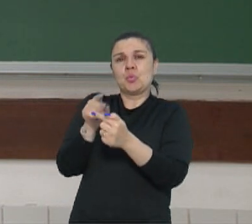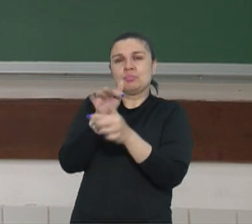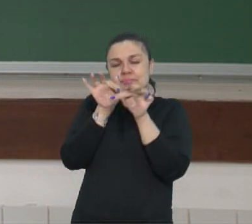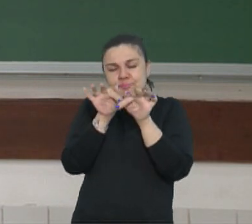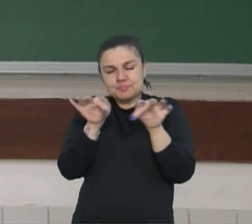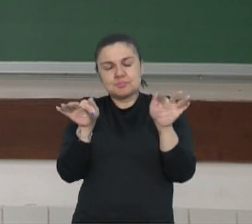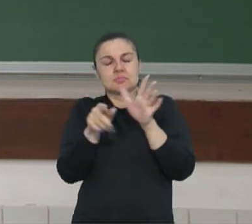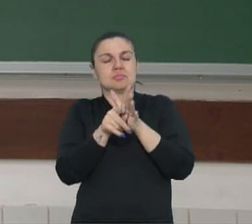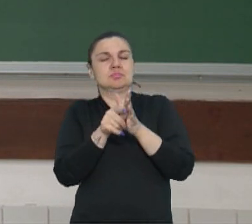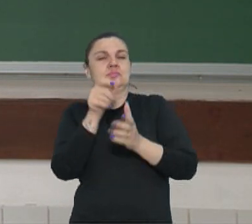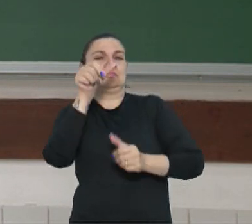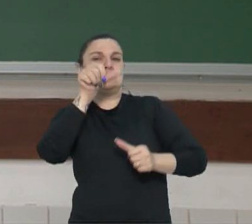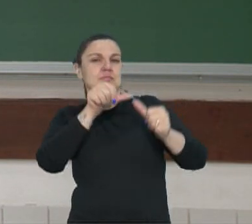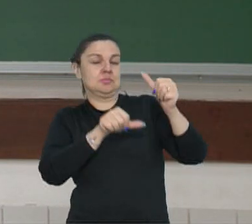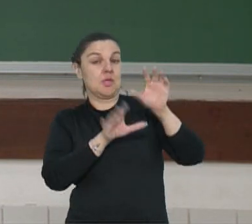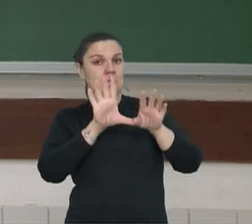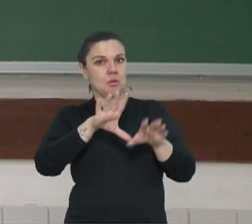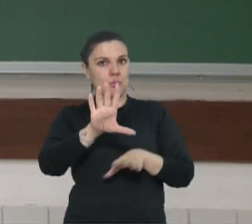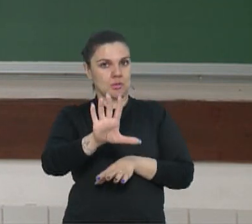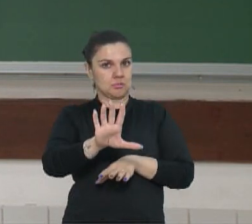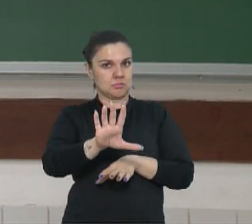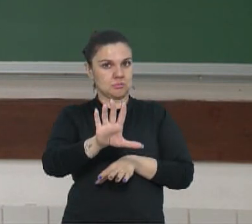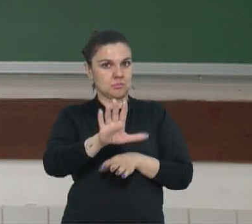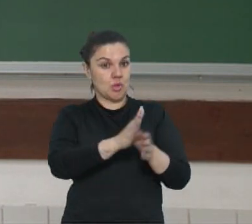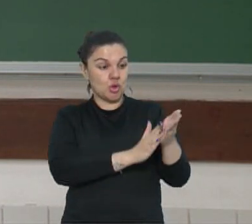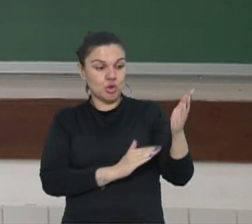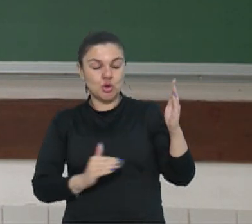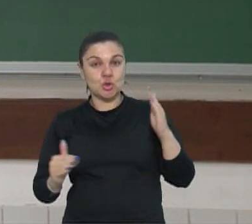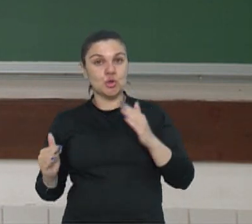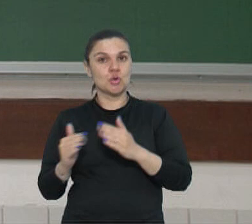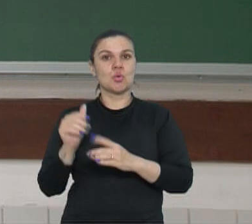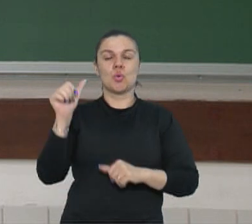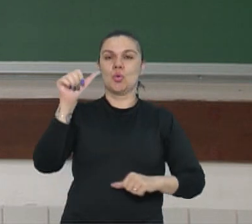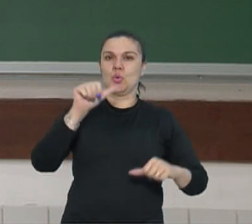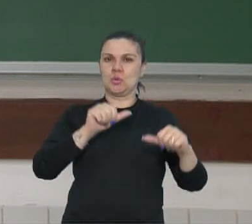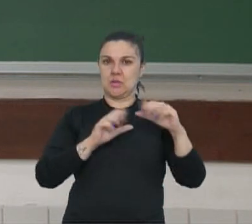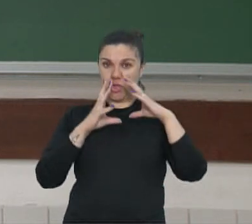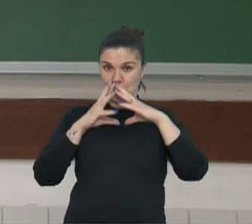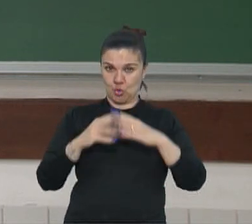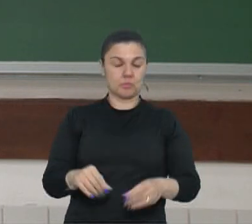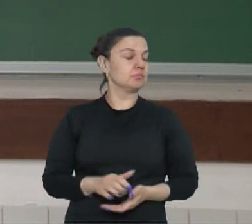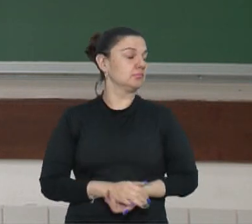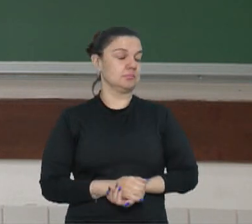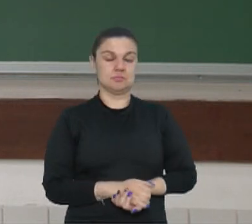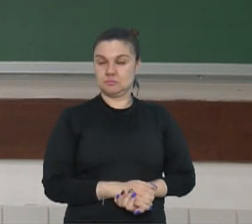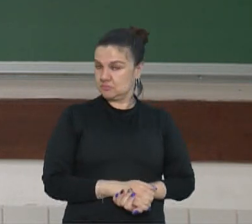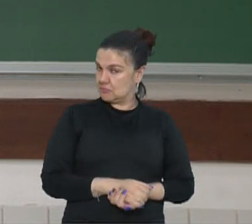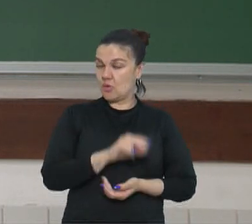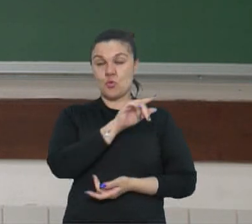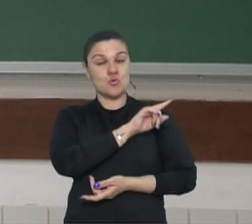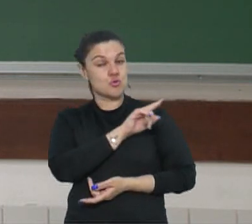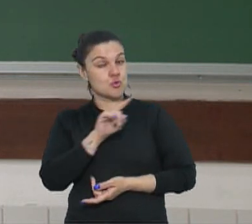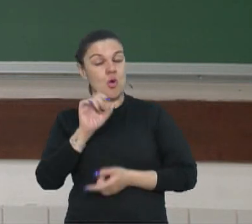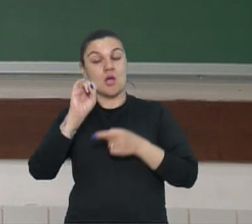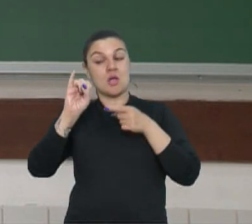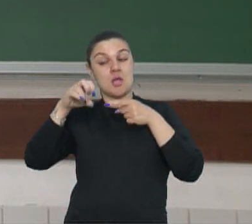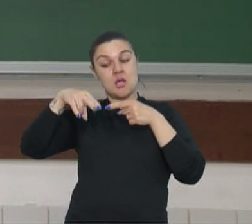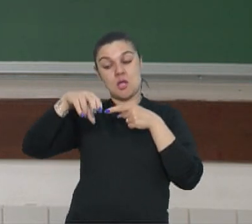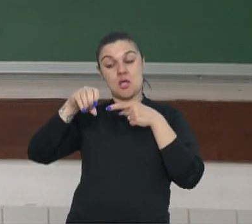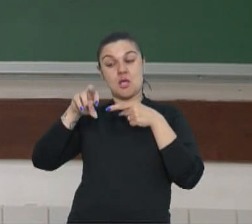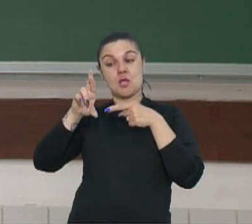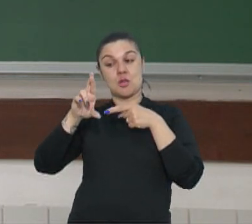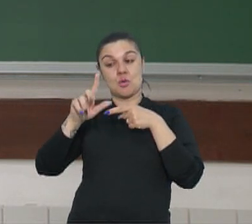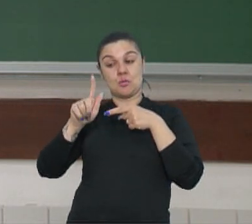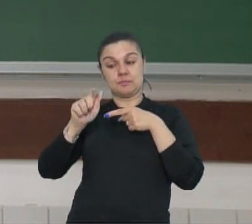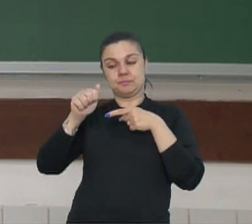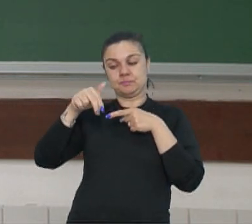químicas. Cuidado, todas as funções químicas? Não, somente as funções inorgânicas. Existe